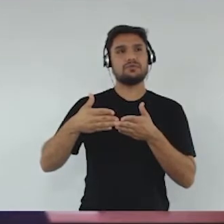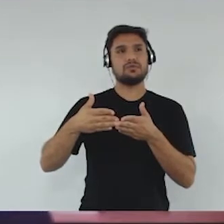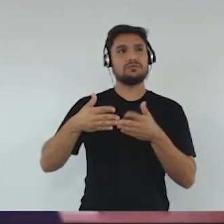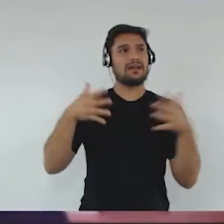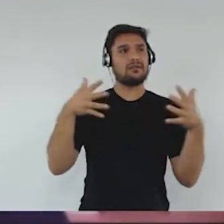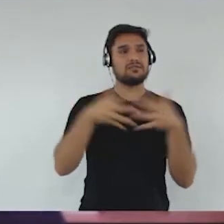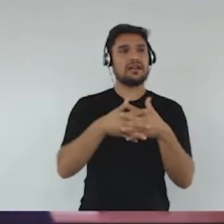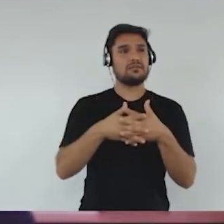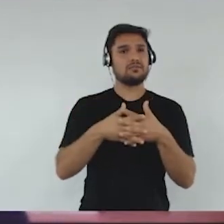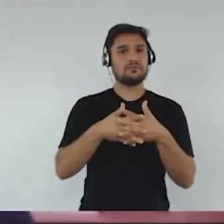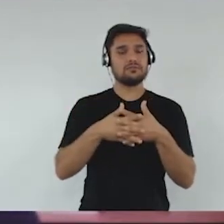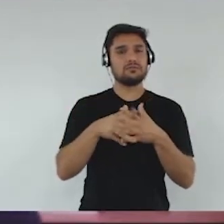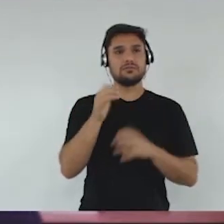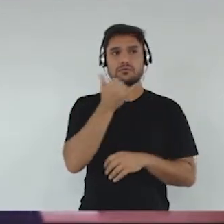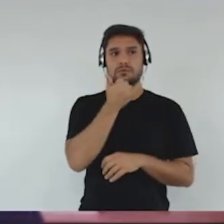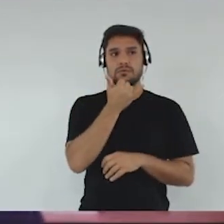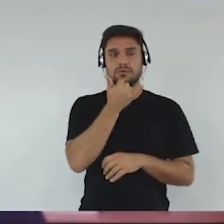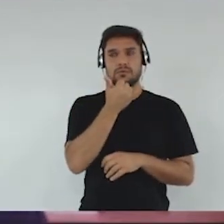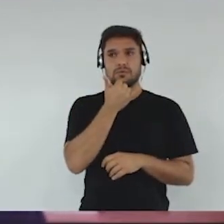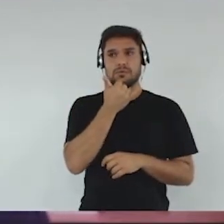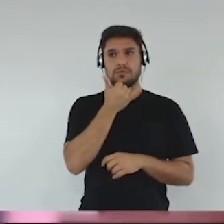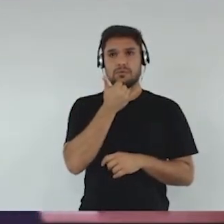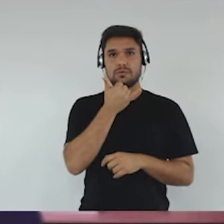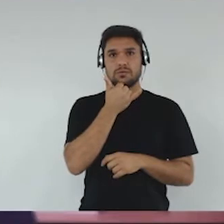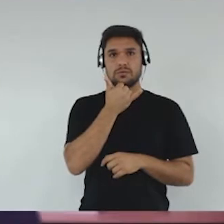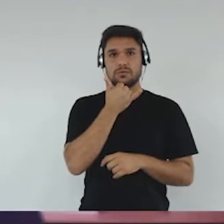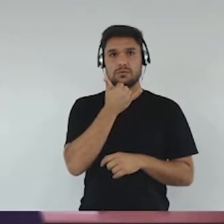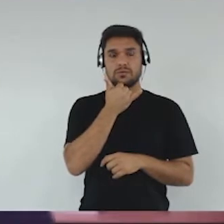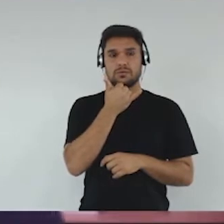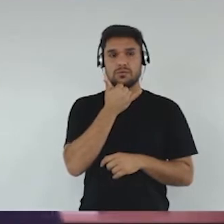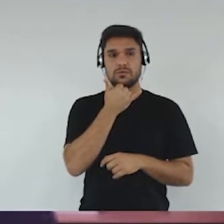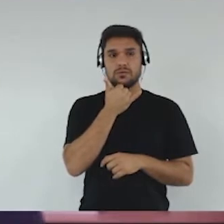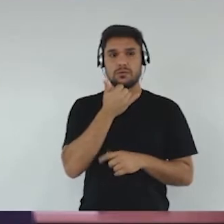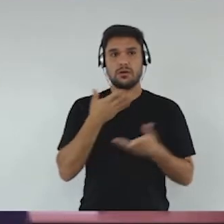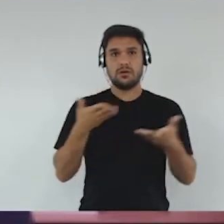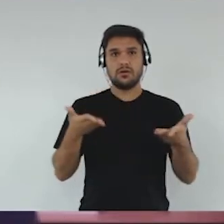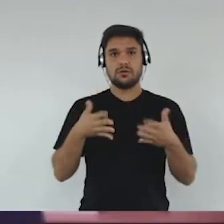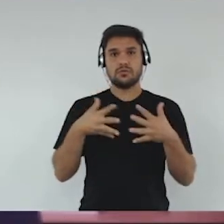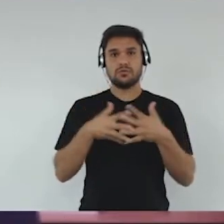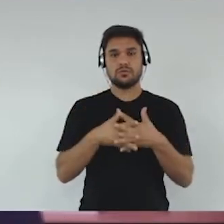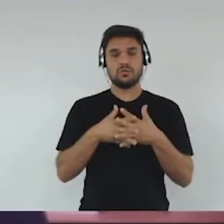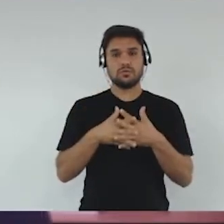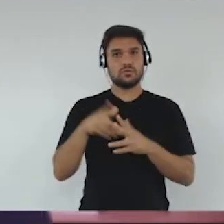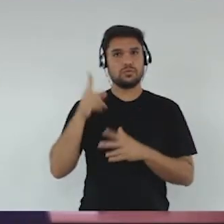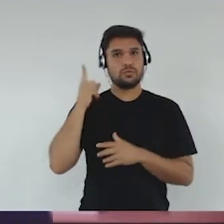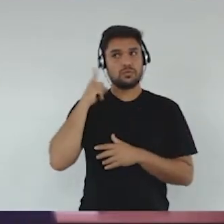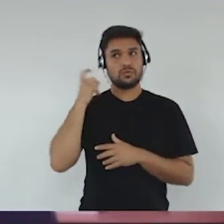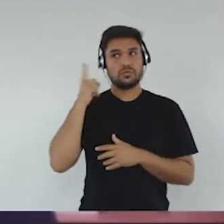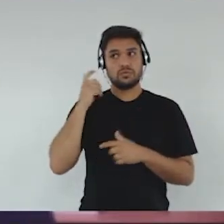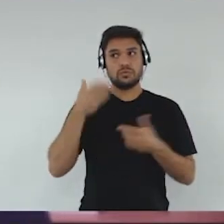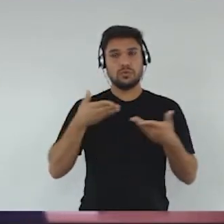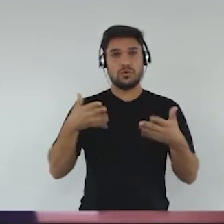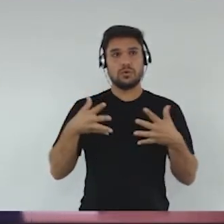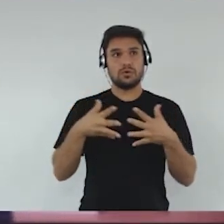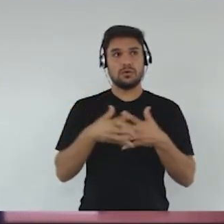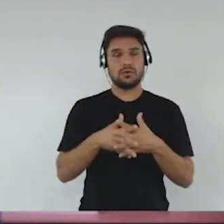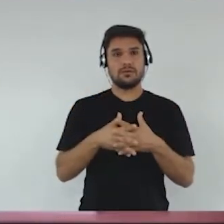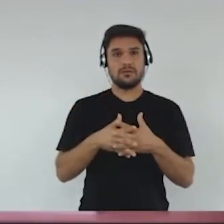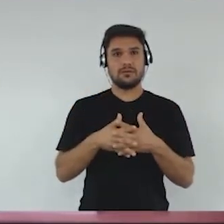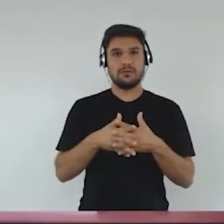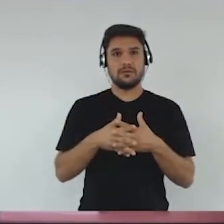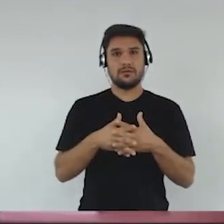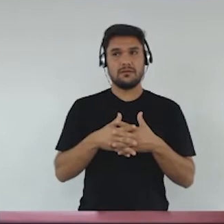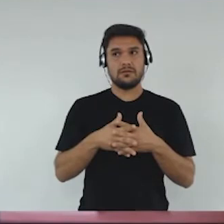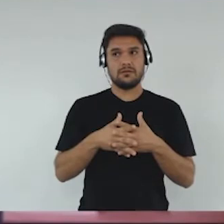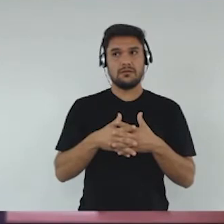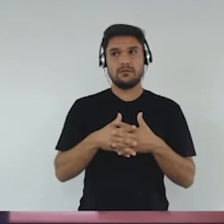um novo modelo de câmara de arbitragem pós-Covid foram protocolados. Eu deixo para responder essa requerimento, pelo menos da minha versão a essa pergunta.